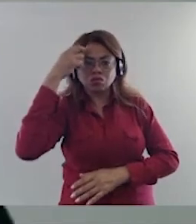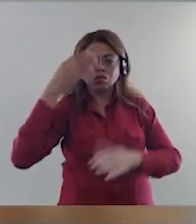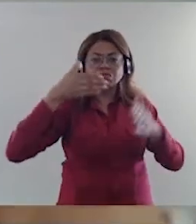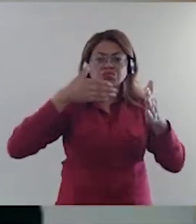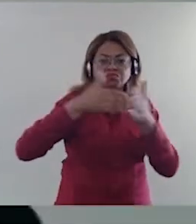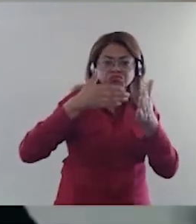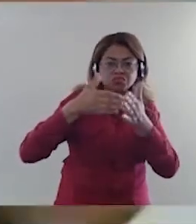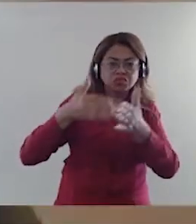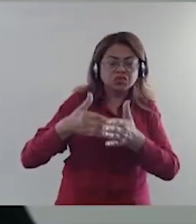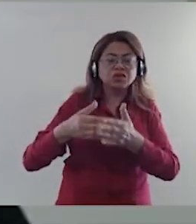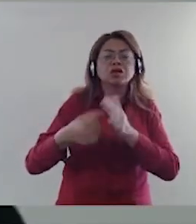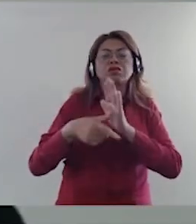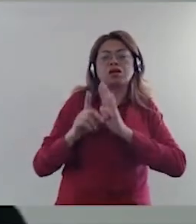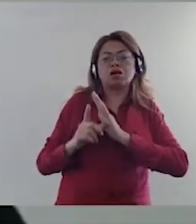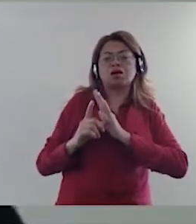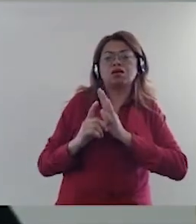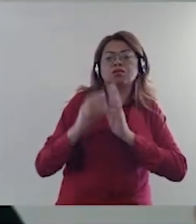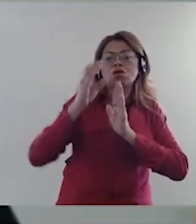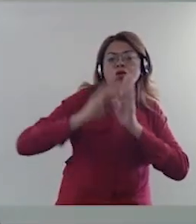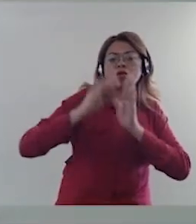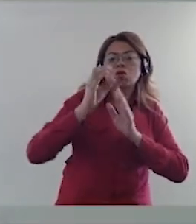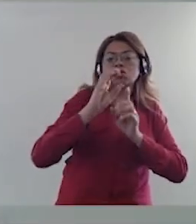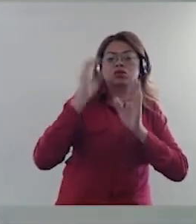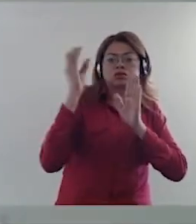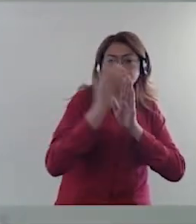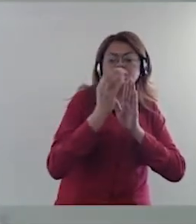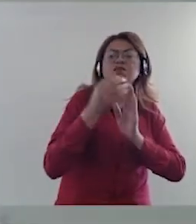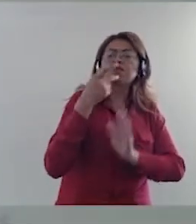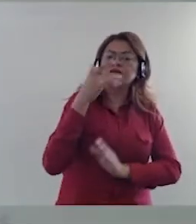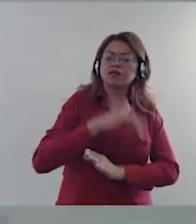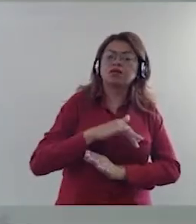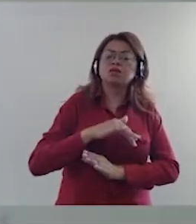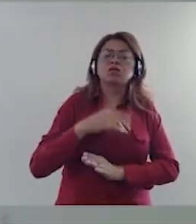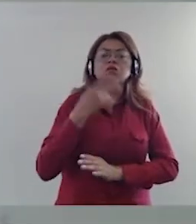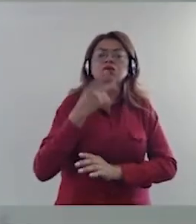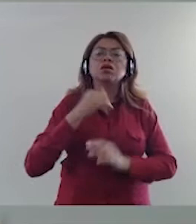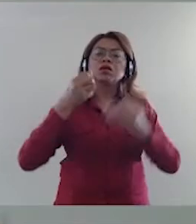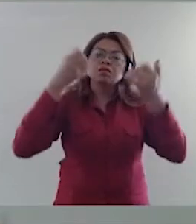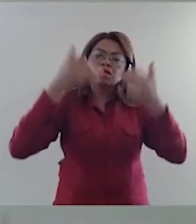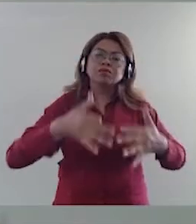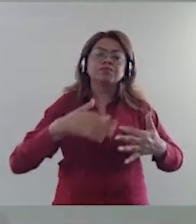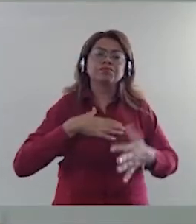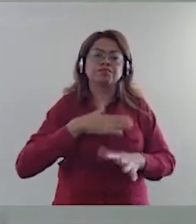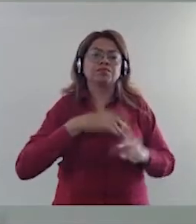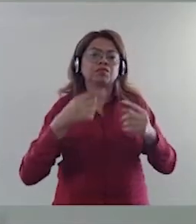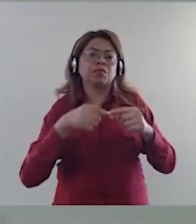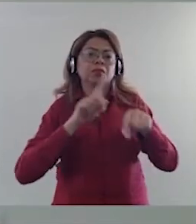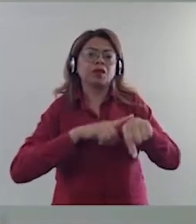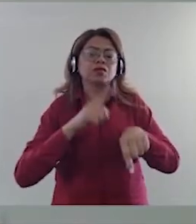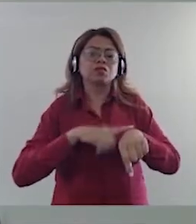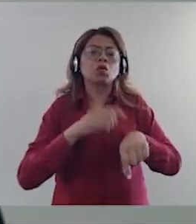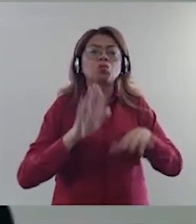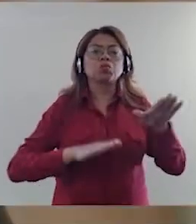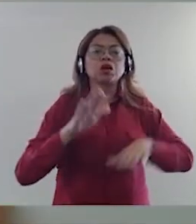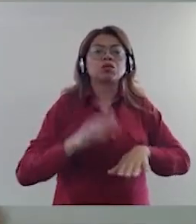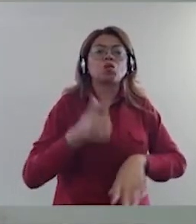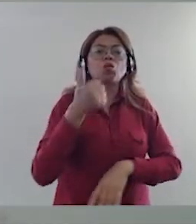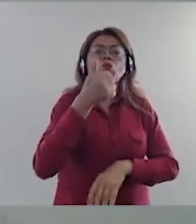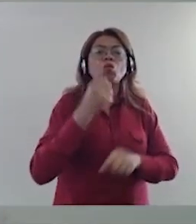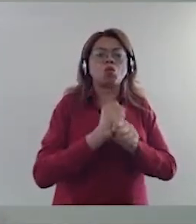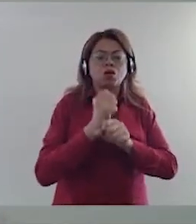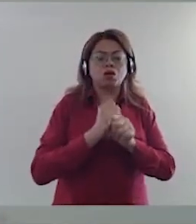brasileiro aplicava a toda a população brasileira, tem uma vacatio legis de 1 ano. Agora, esta lei, para